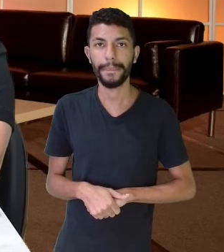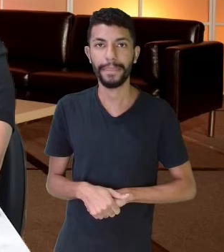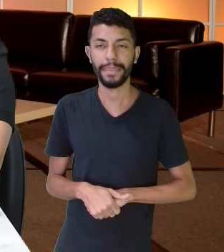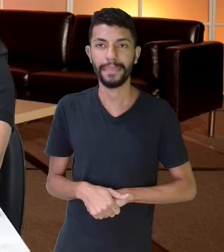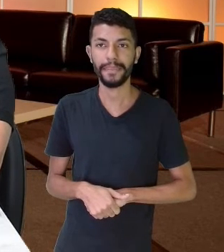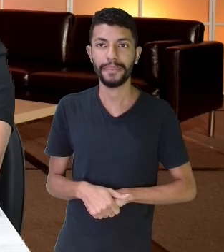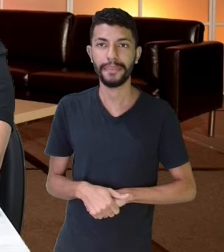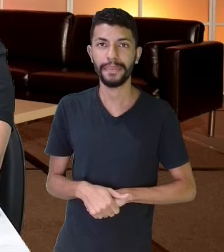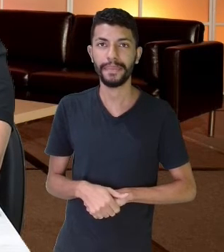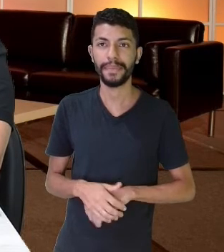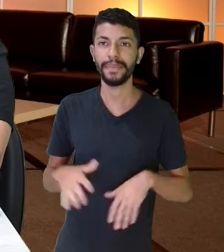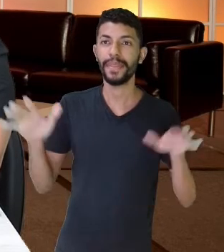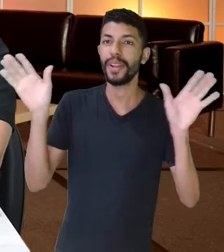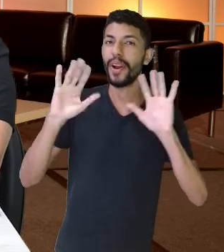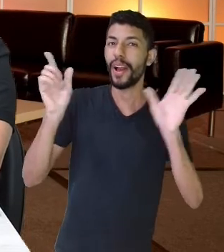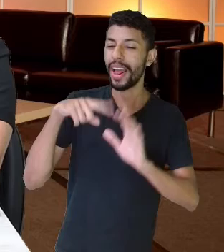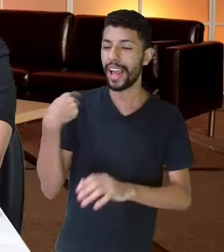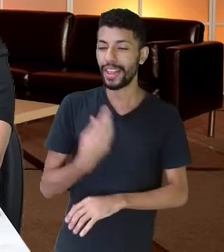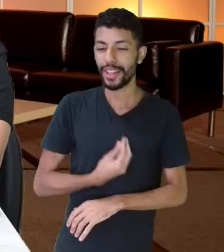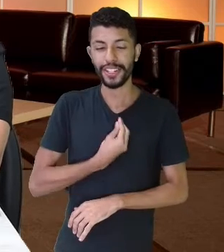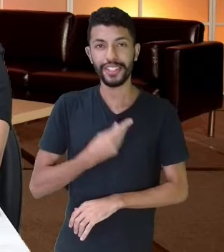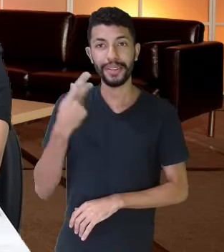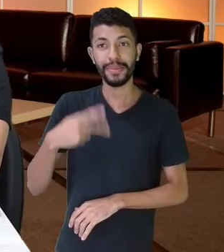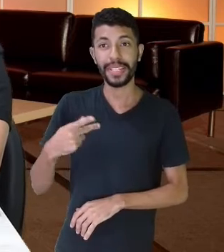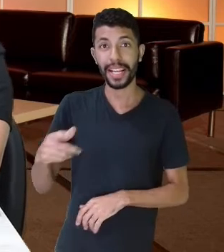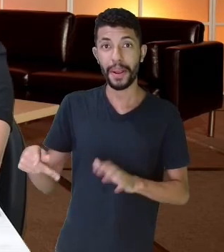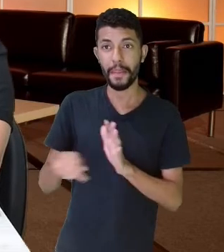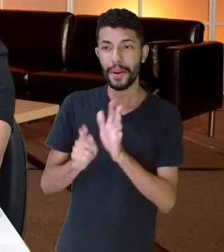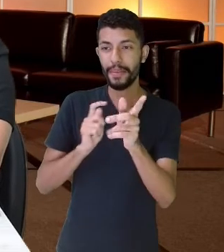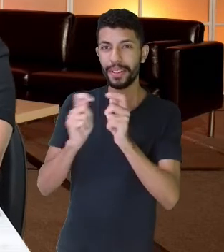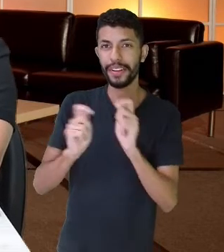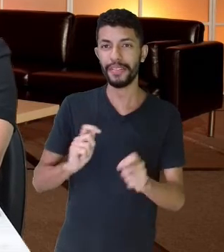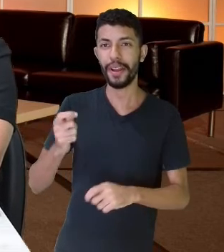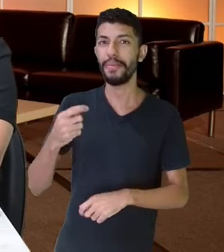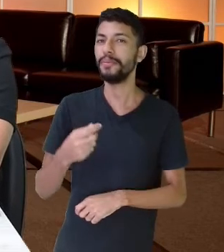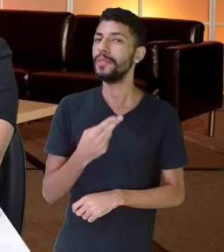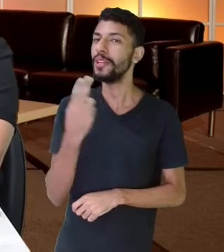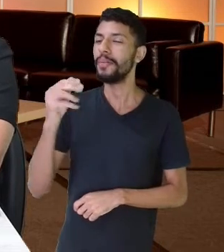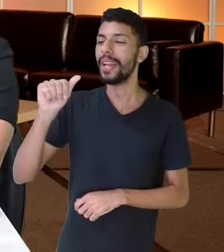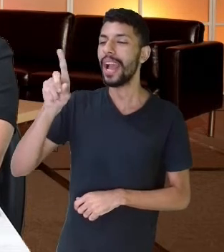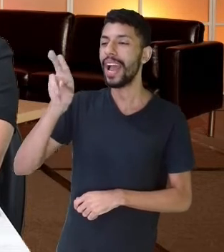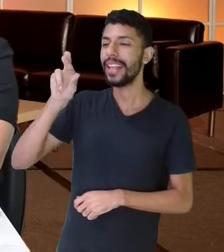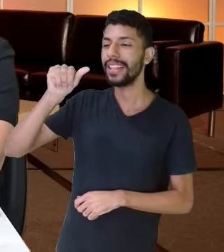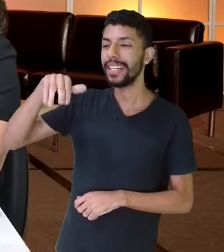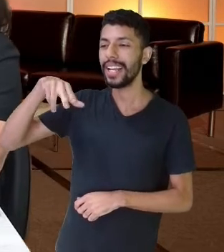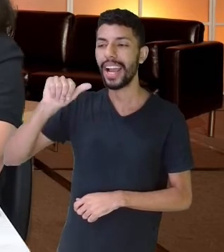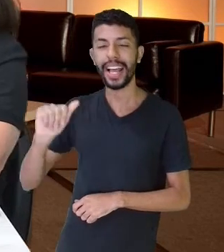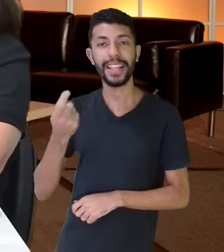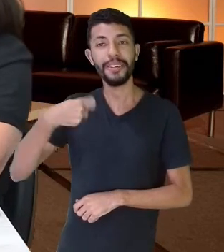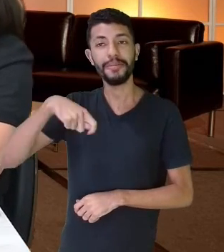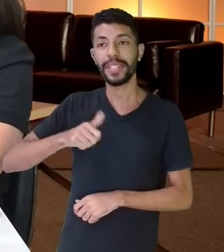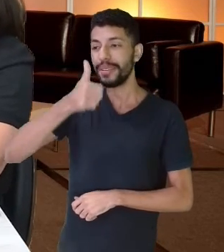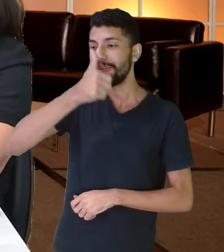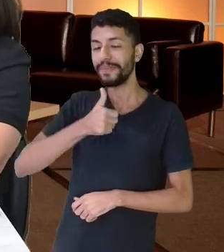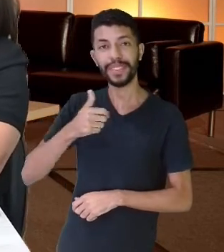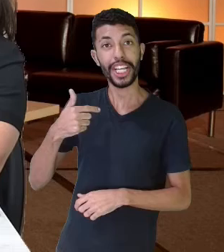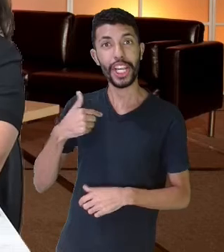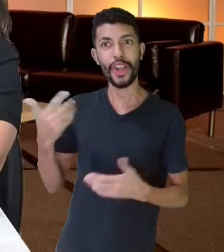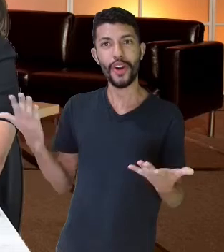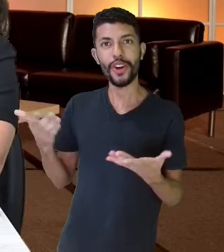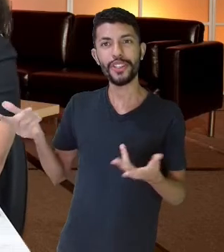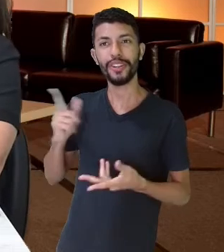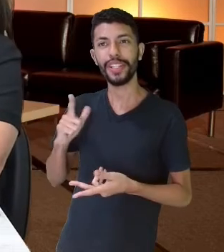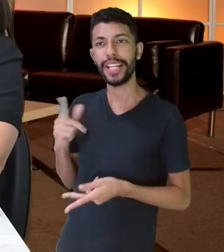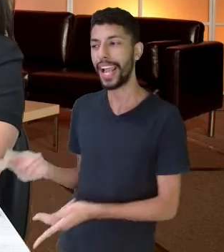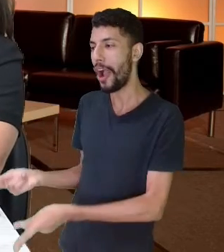Olá, estamos aqui em um programa de entrevista. Eu me chamo Adriana Maria e este é o meu sinal. Eu tenho o privilégio de